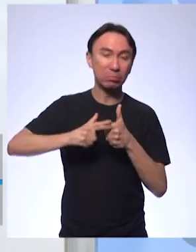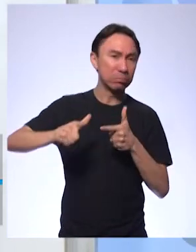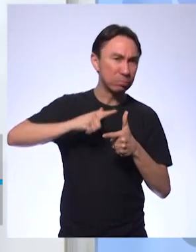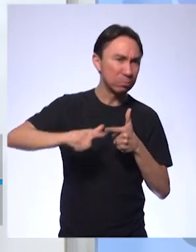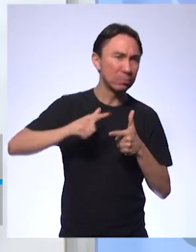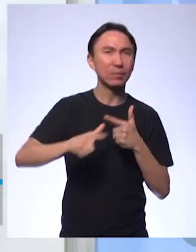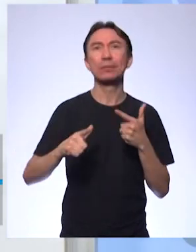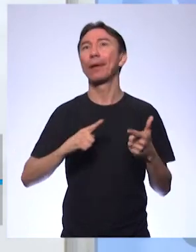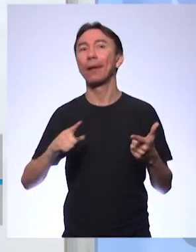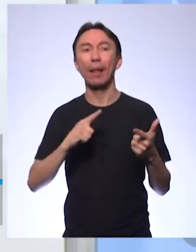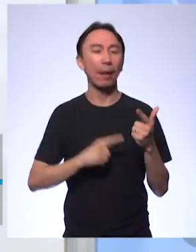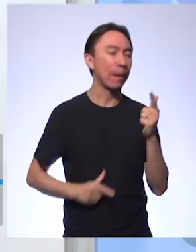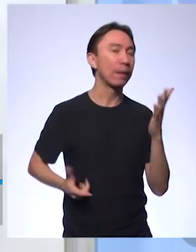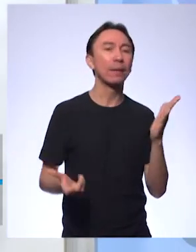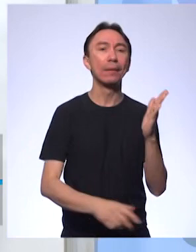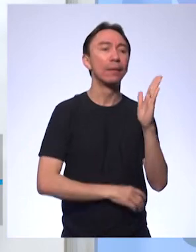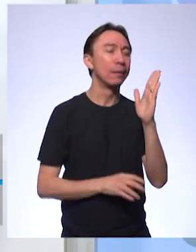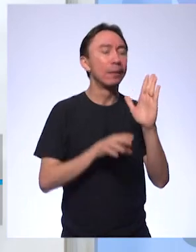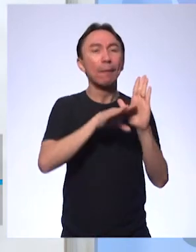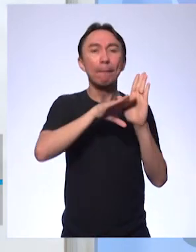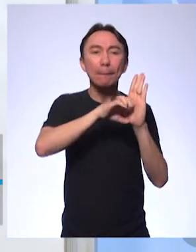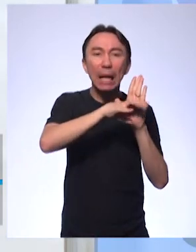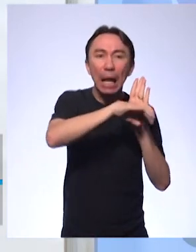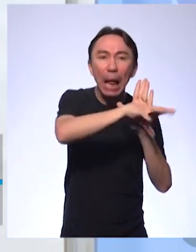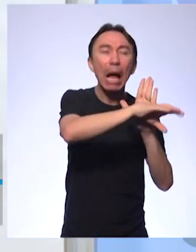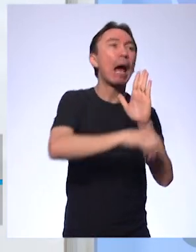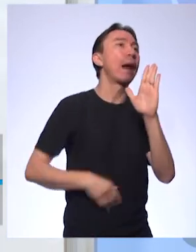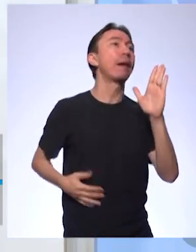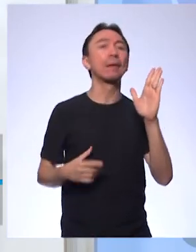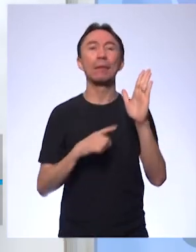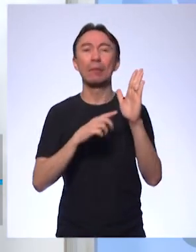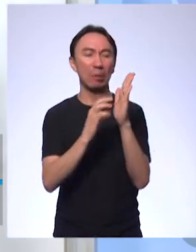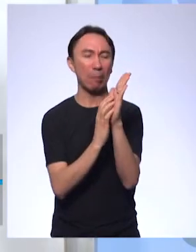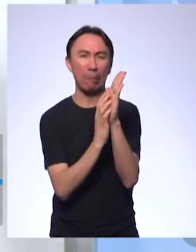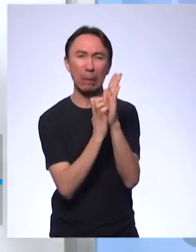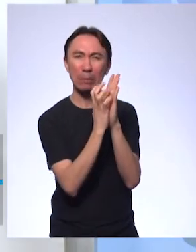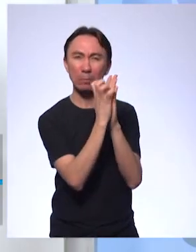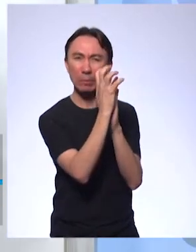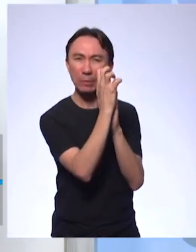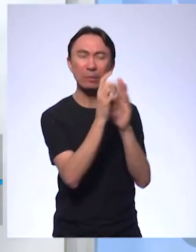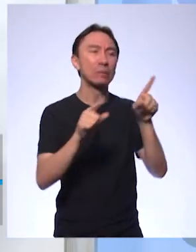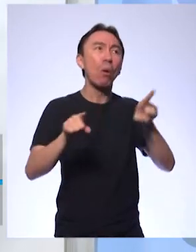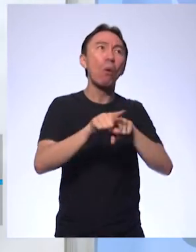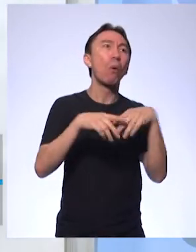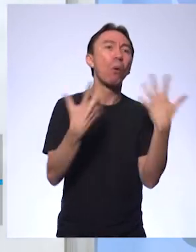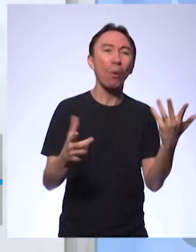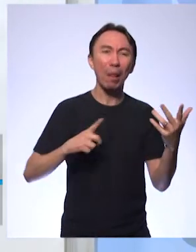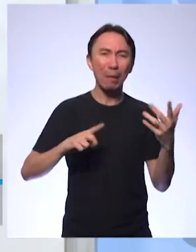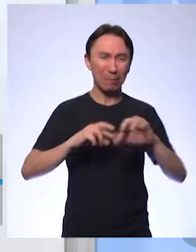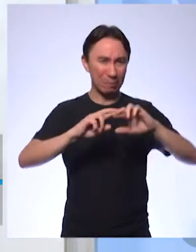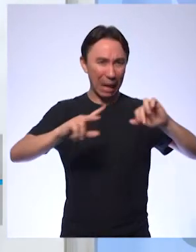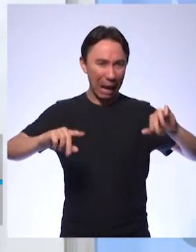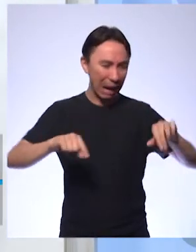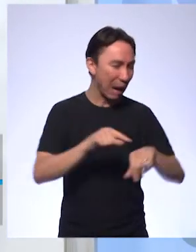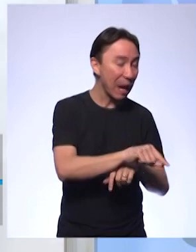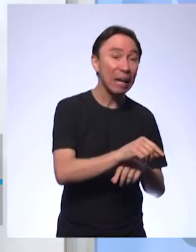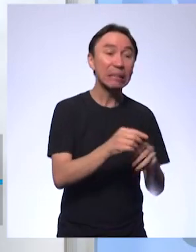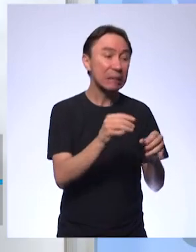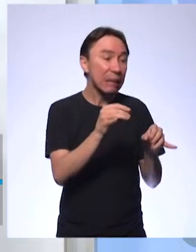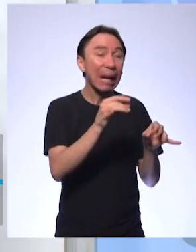determinadas bactérias, né? Micro-organismos, até determinadas algas enfim, e certos